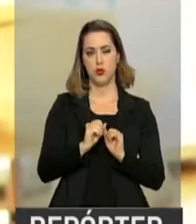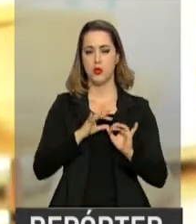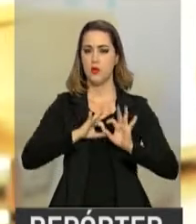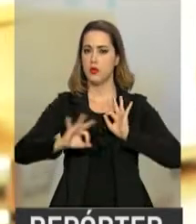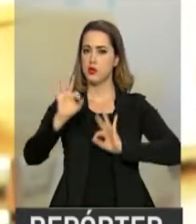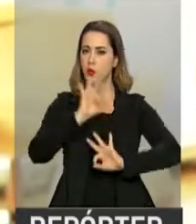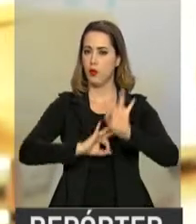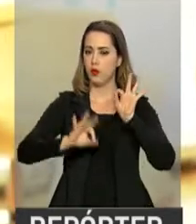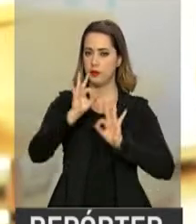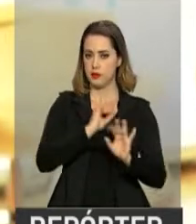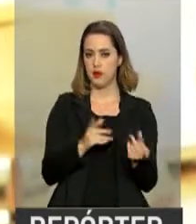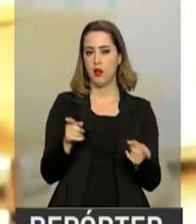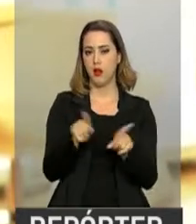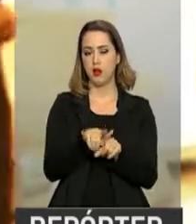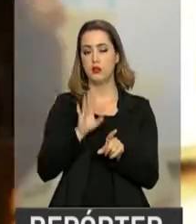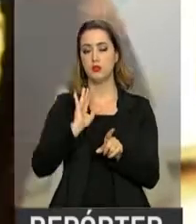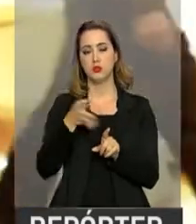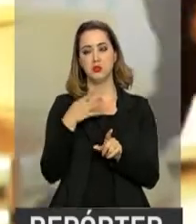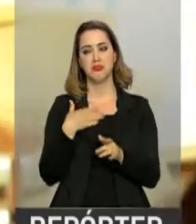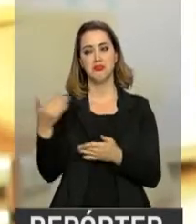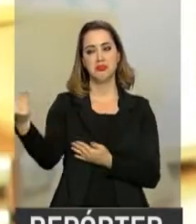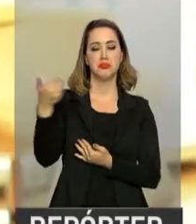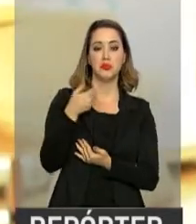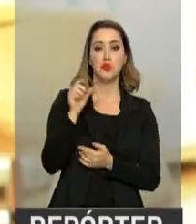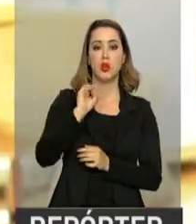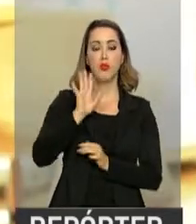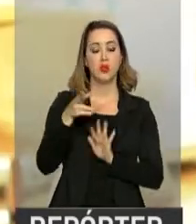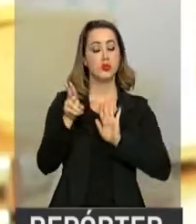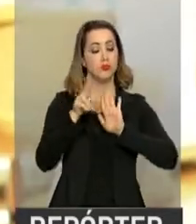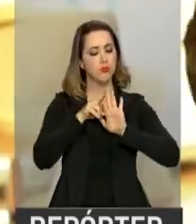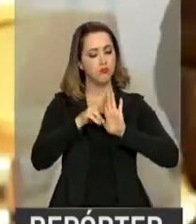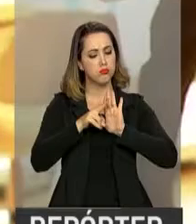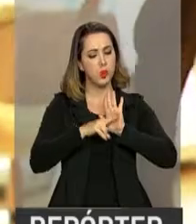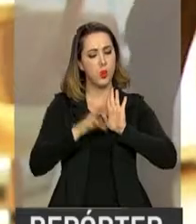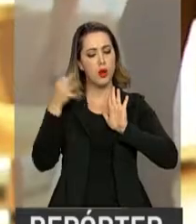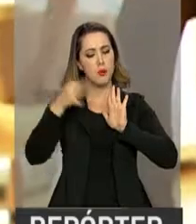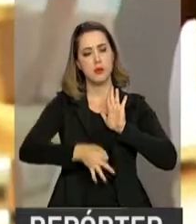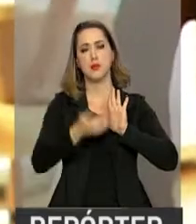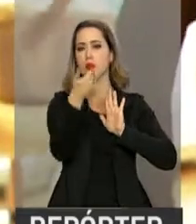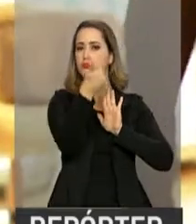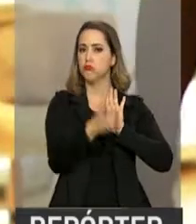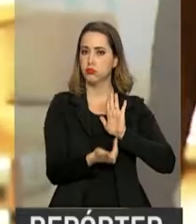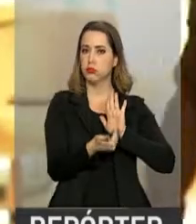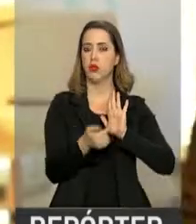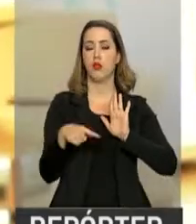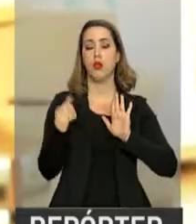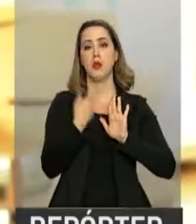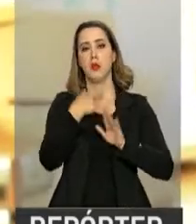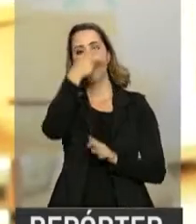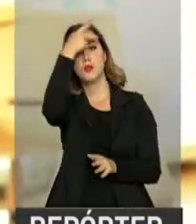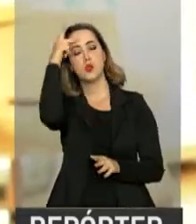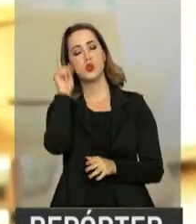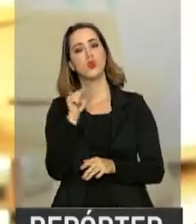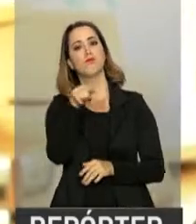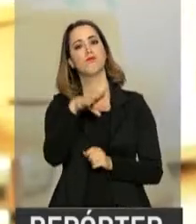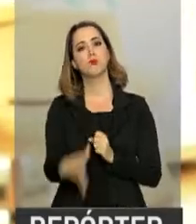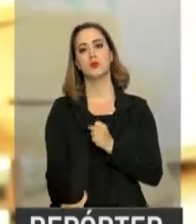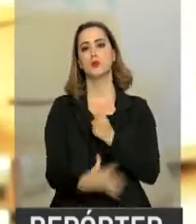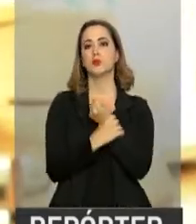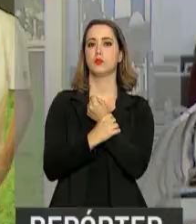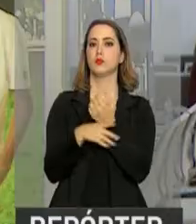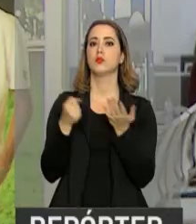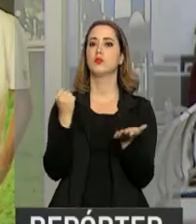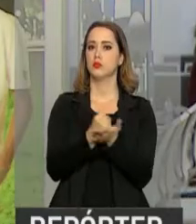que regulatoriamente seguisse tudo que a gente preconiza na ANS e de uma forma que o consumidor tivesse segurança